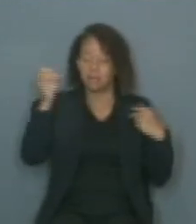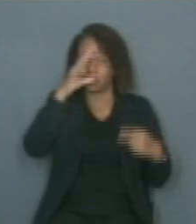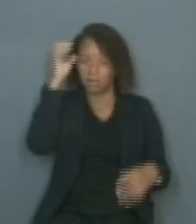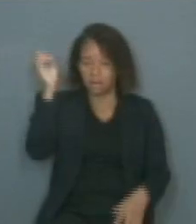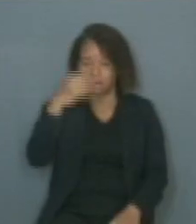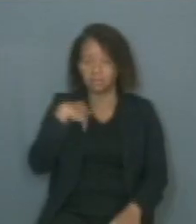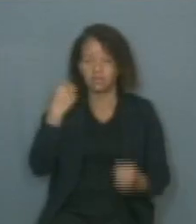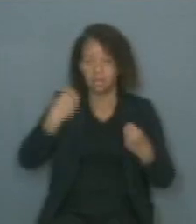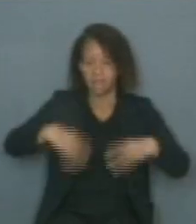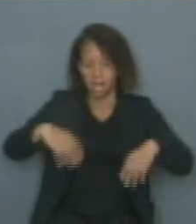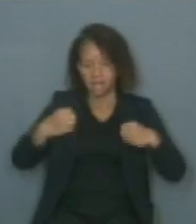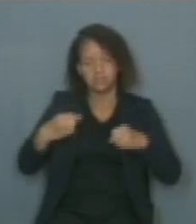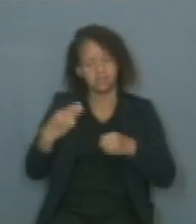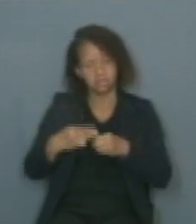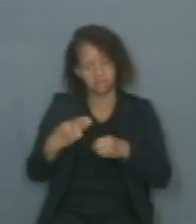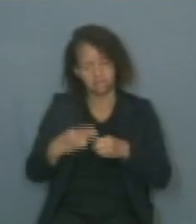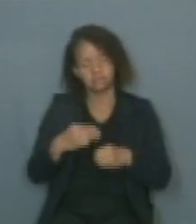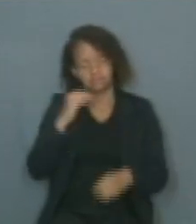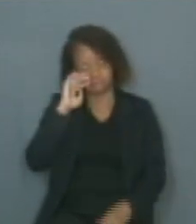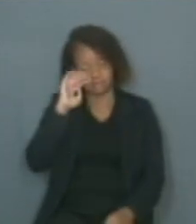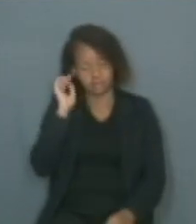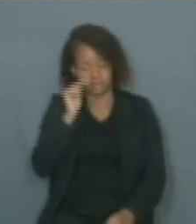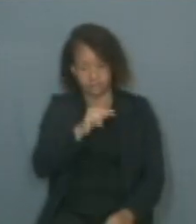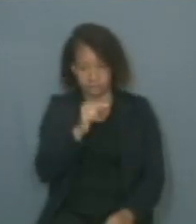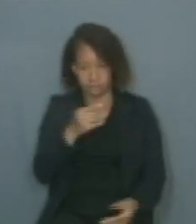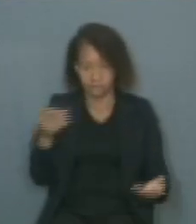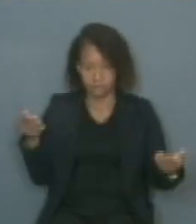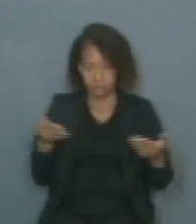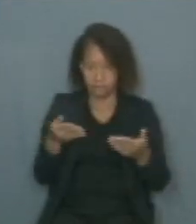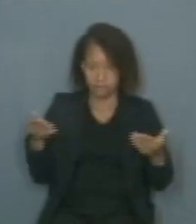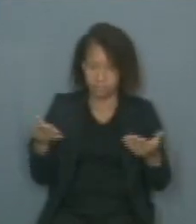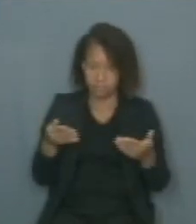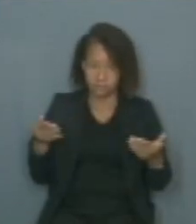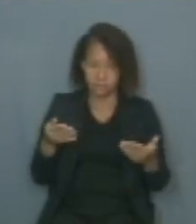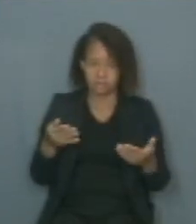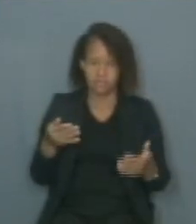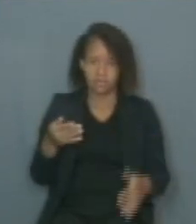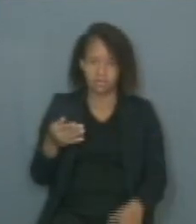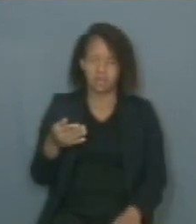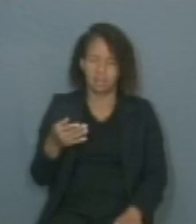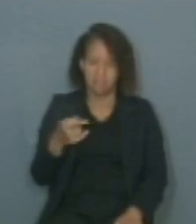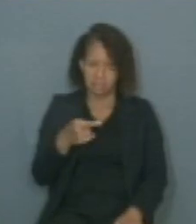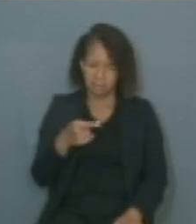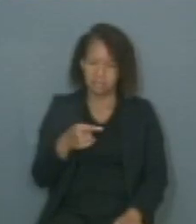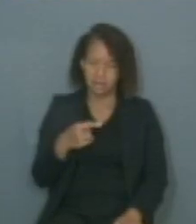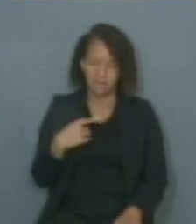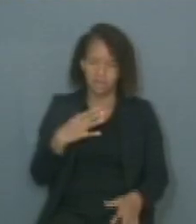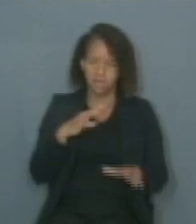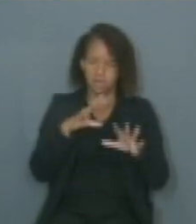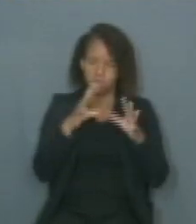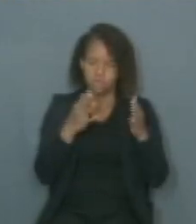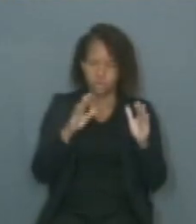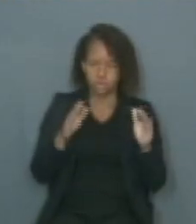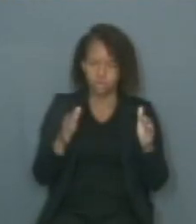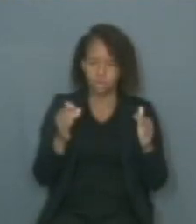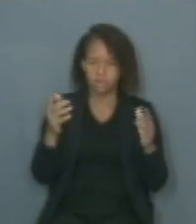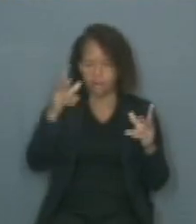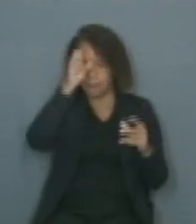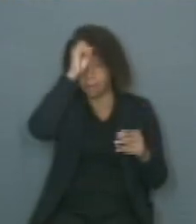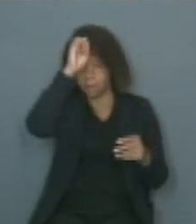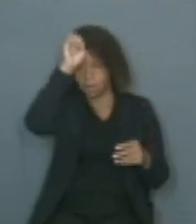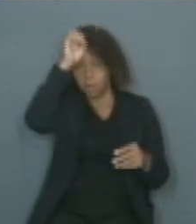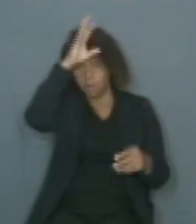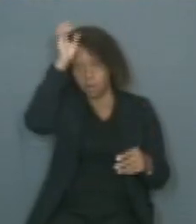para o município. E essa ambulância hoje, do jeito que ela está, a carcaça dela também custa algo. Então, por que a